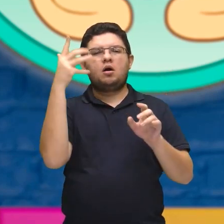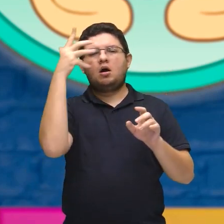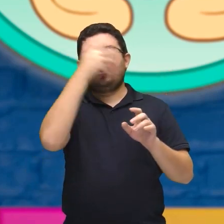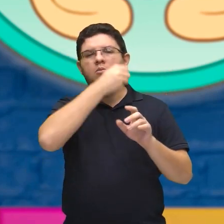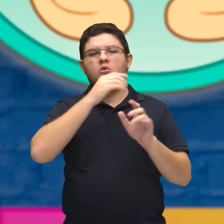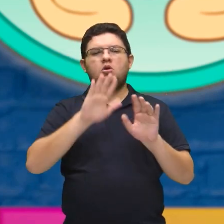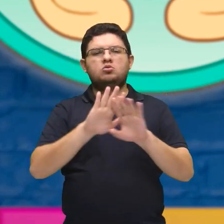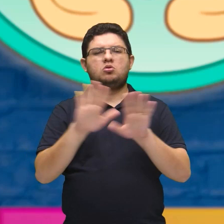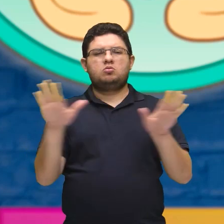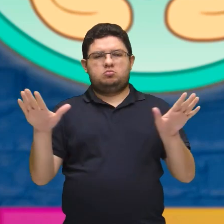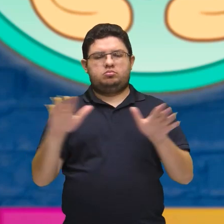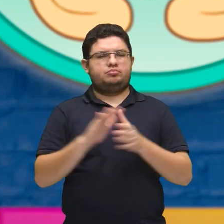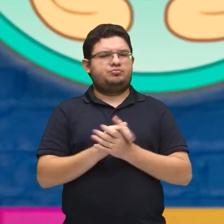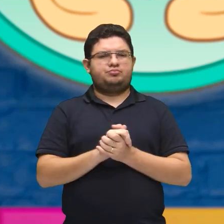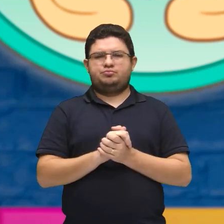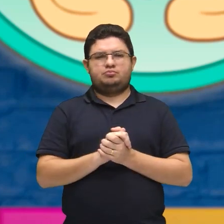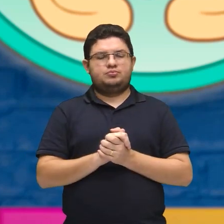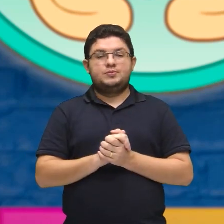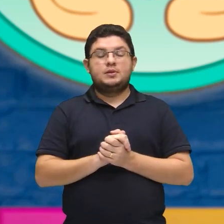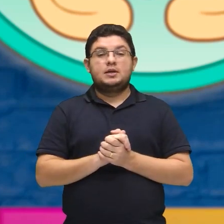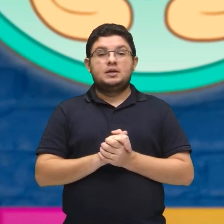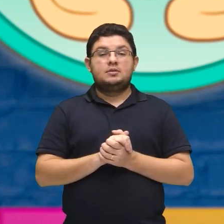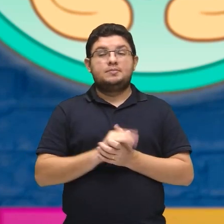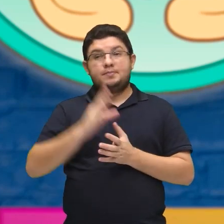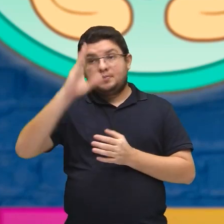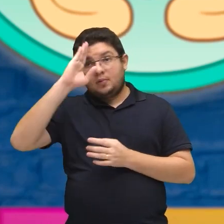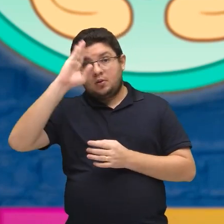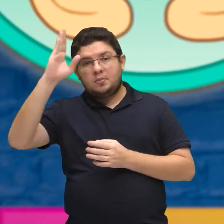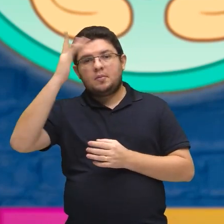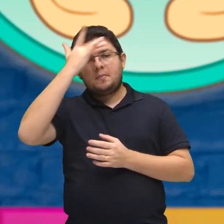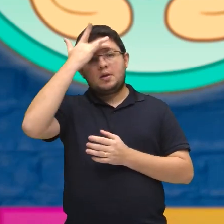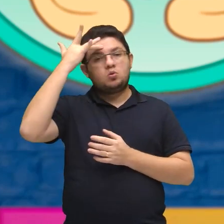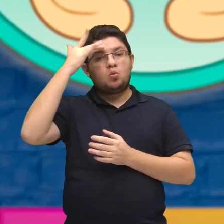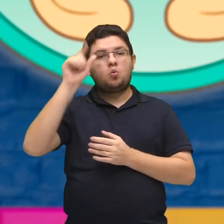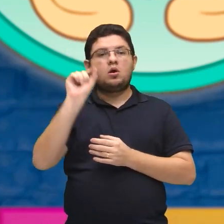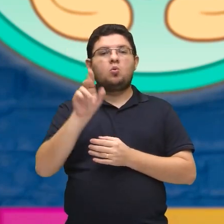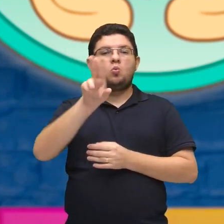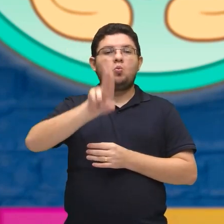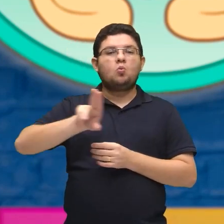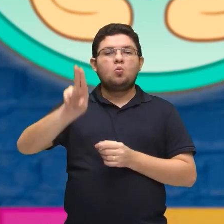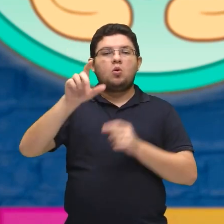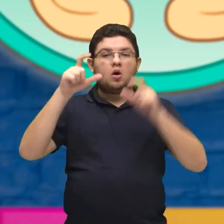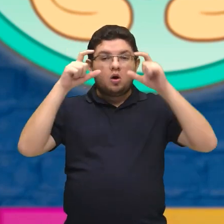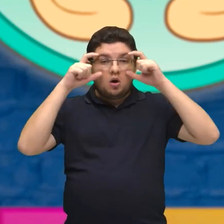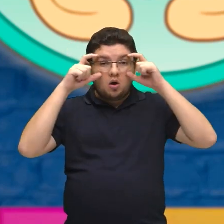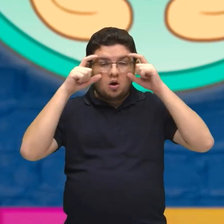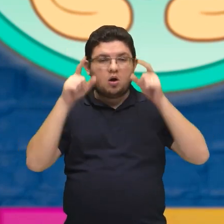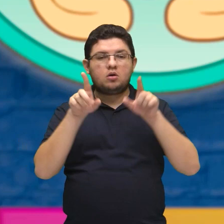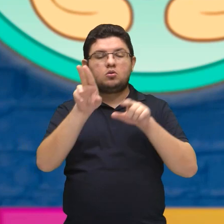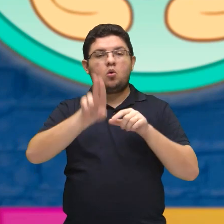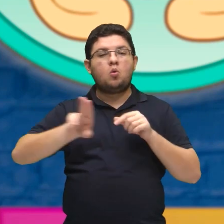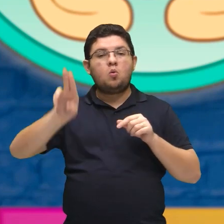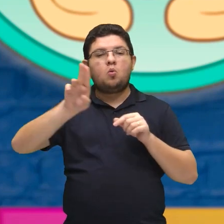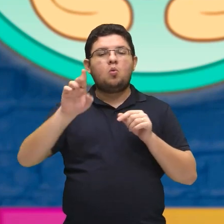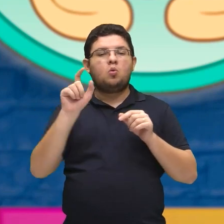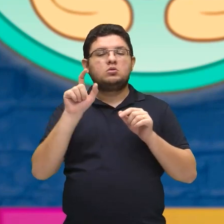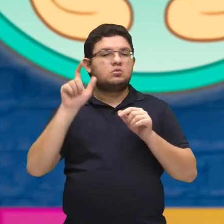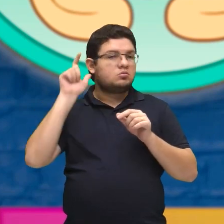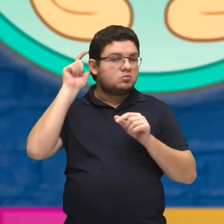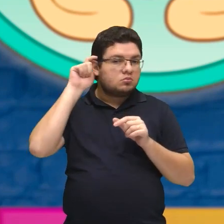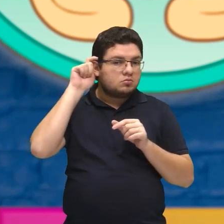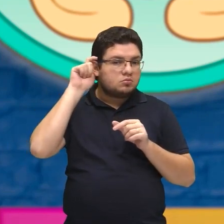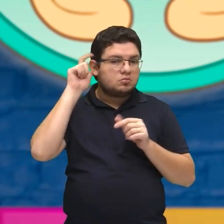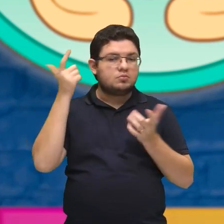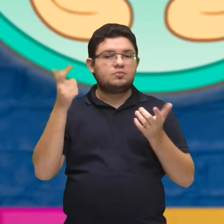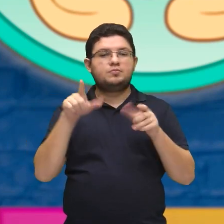aquelas pessoas que precisam, por exemplo, usar um óculos, usar um aparelho auditivo,